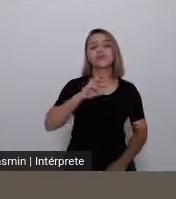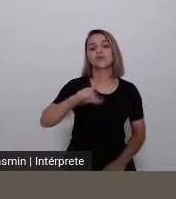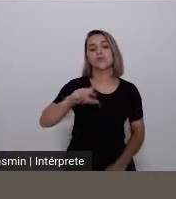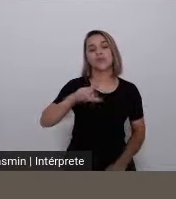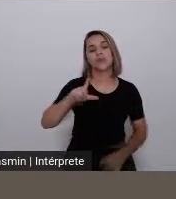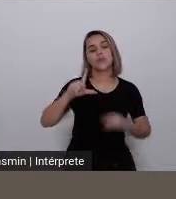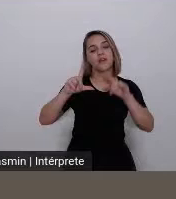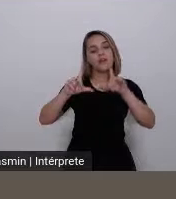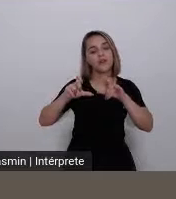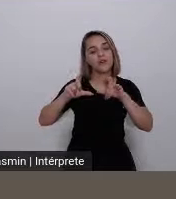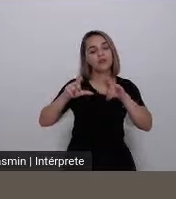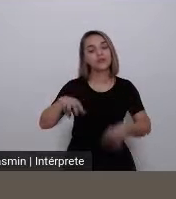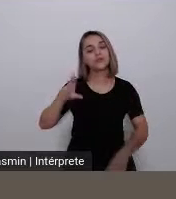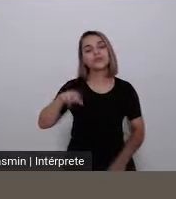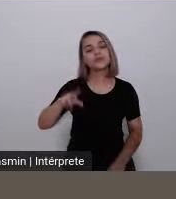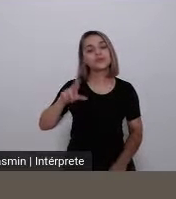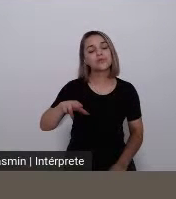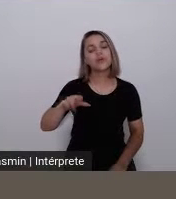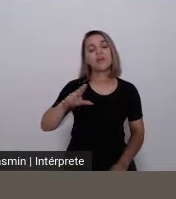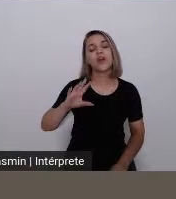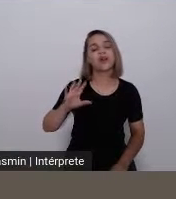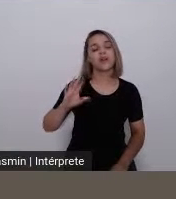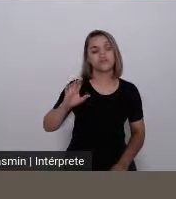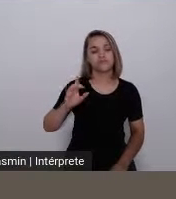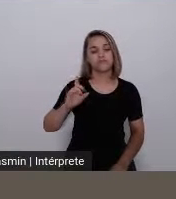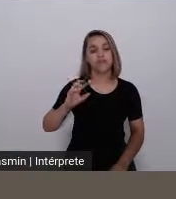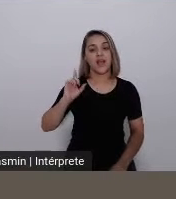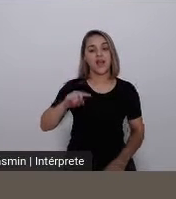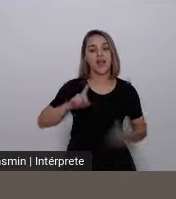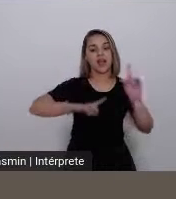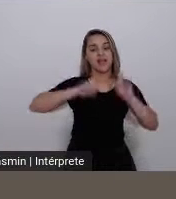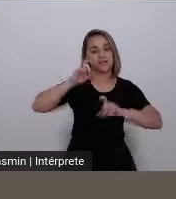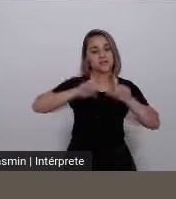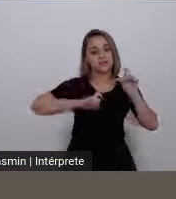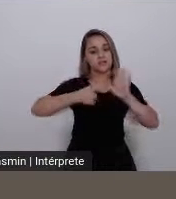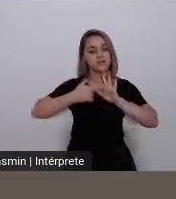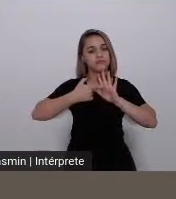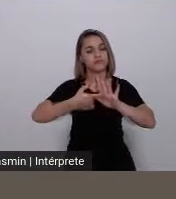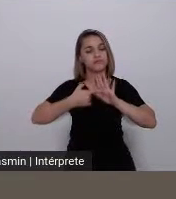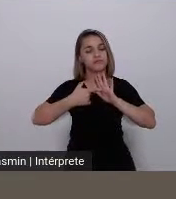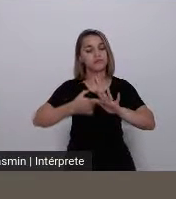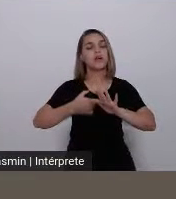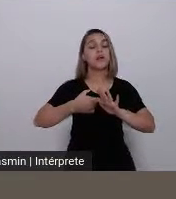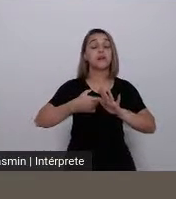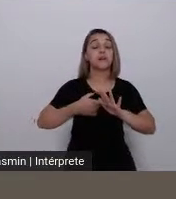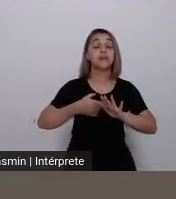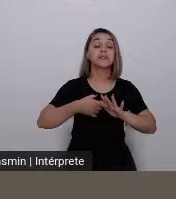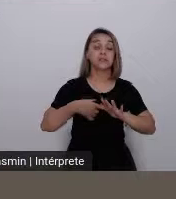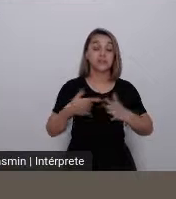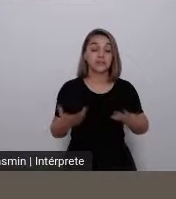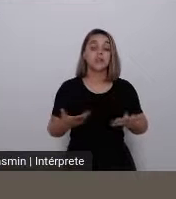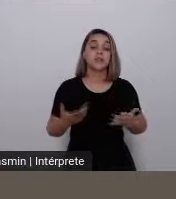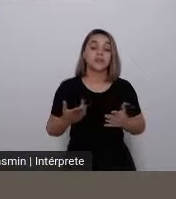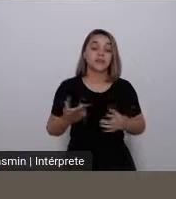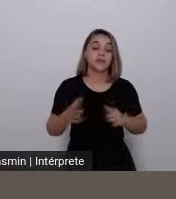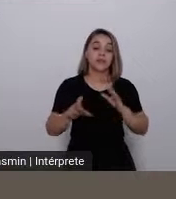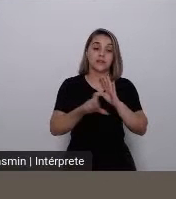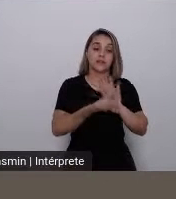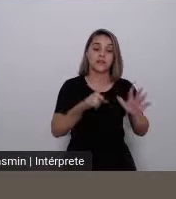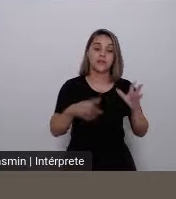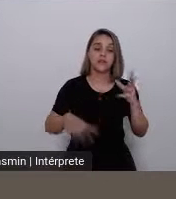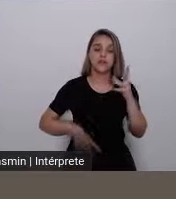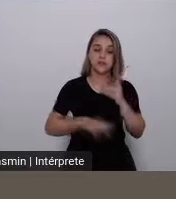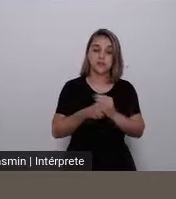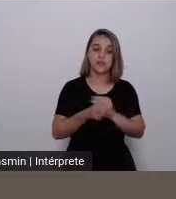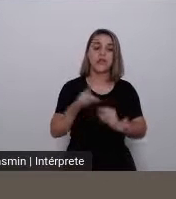fotografia. Arte é expressão, é símbolo comovido. Em outro trecho, ele complementa, né? O artista